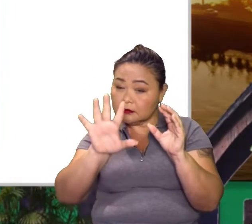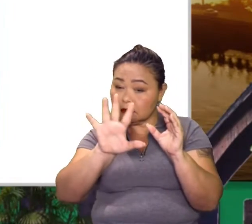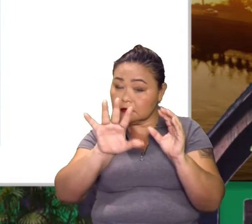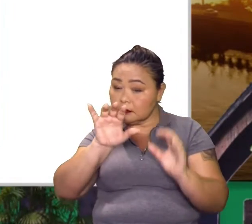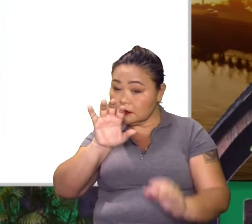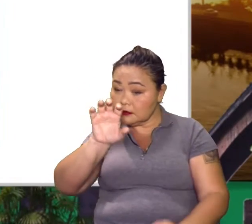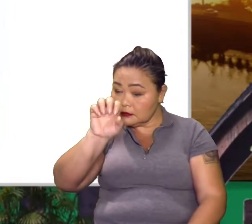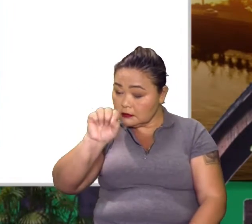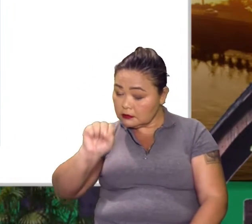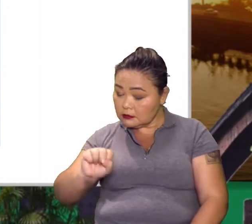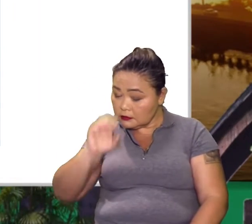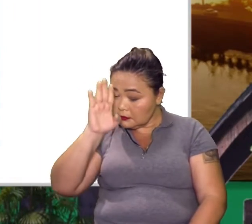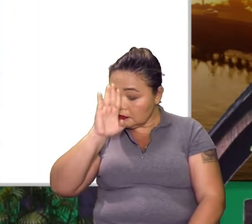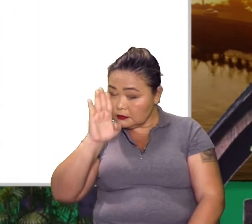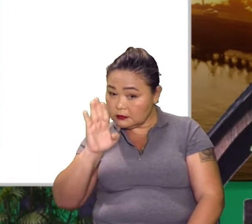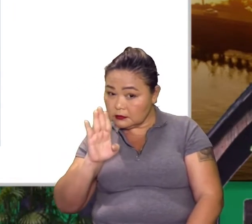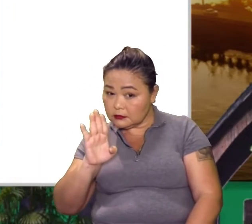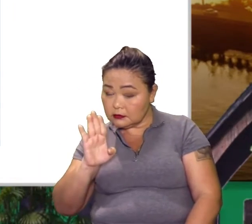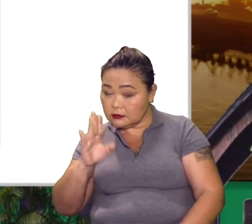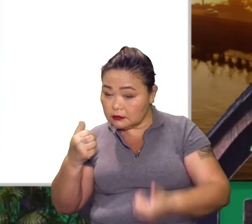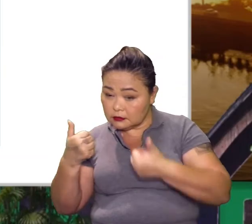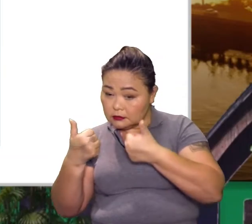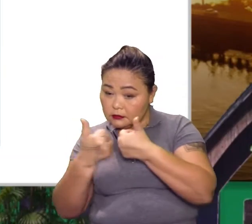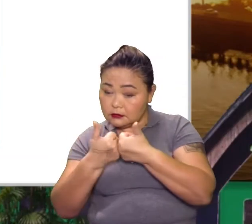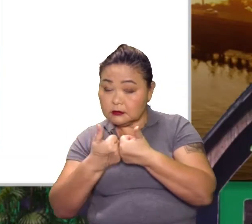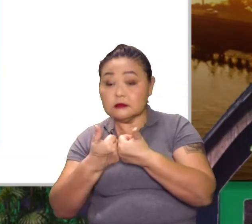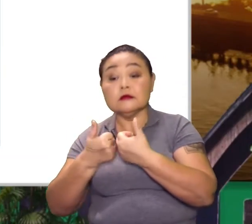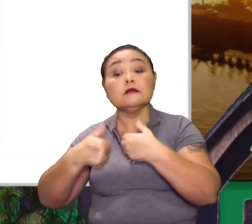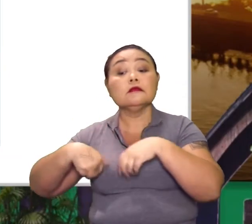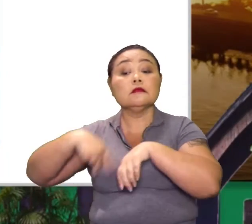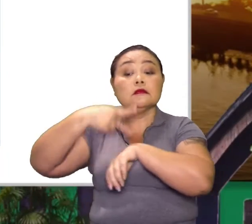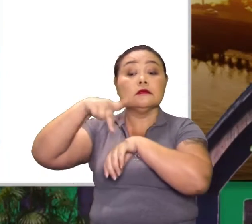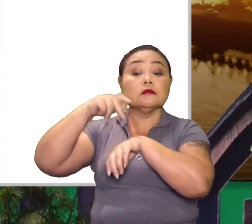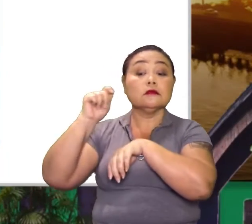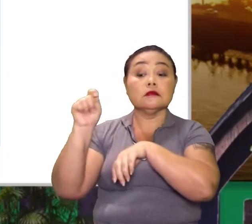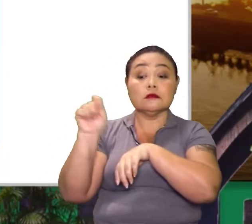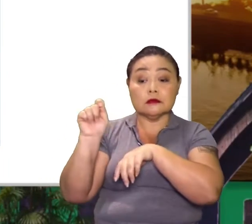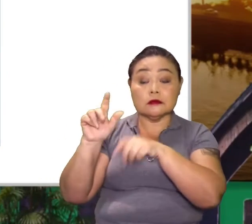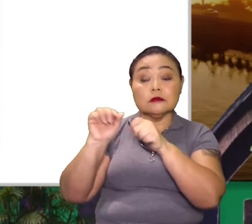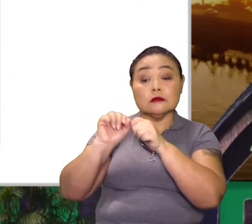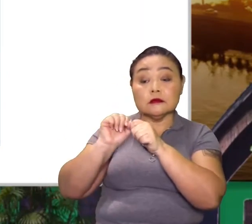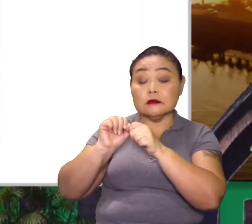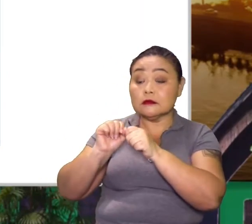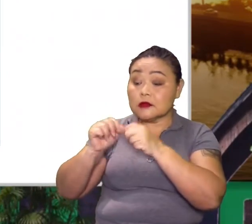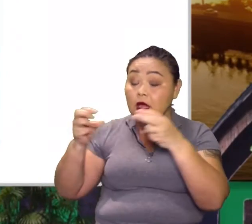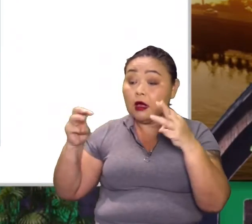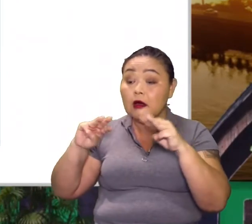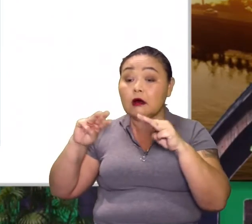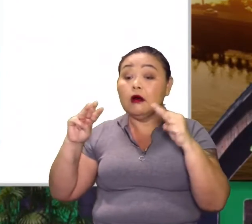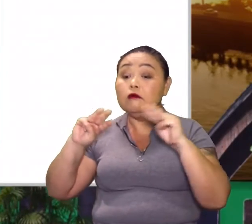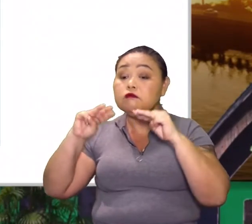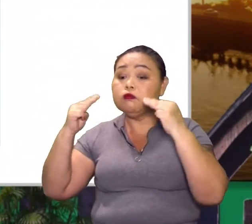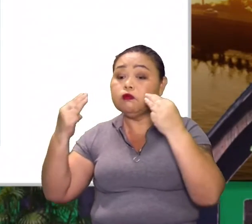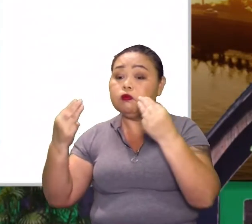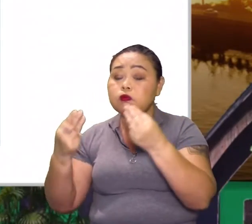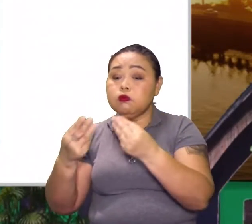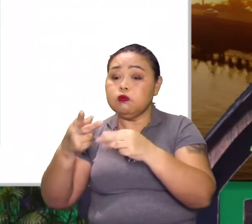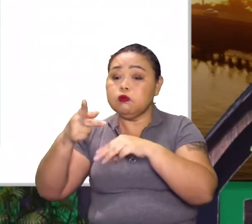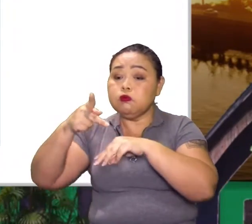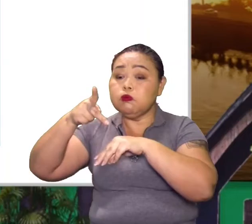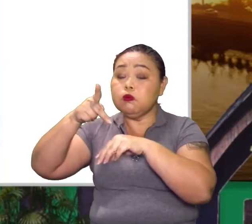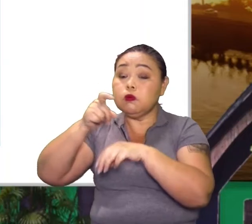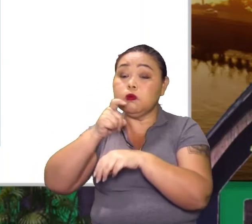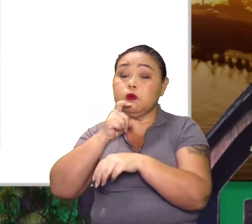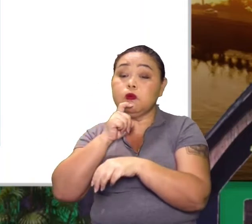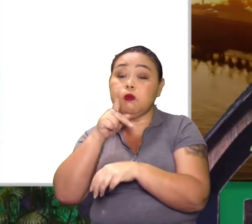do Brasil, ali próximo da Argentina, uma massa polar. Essa massa polar ganha